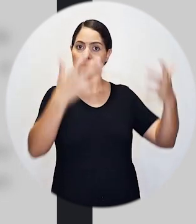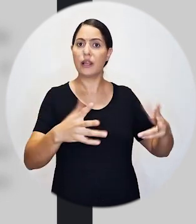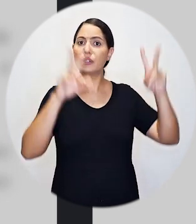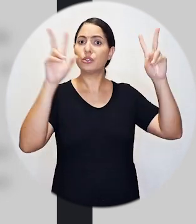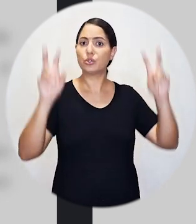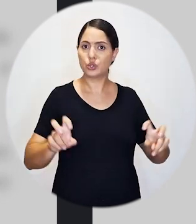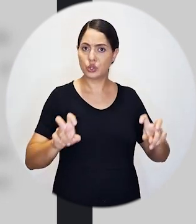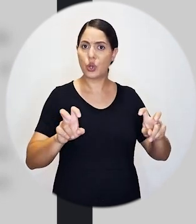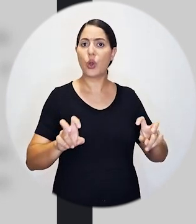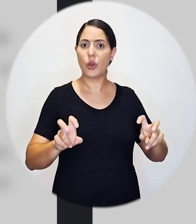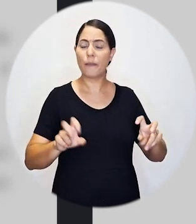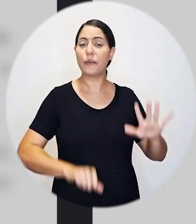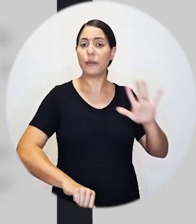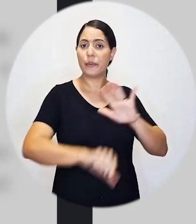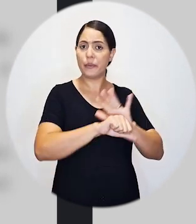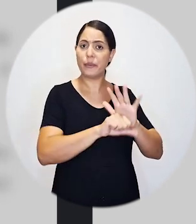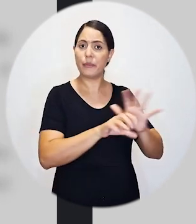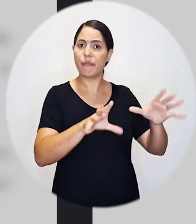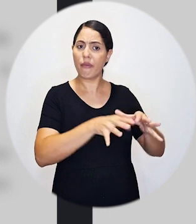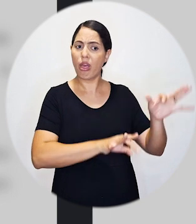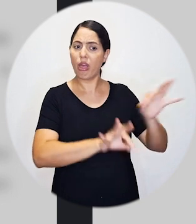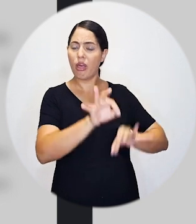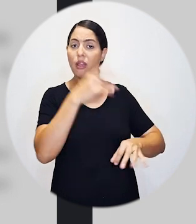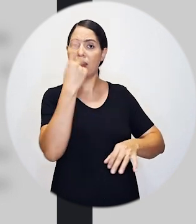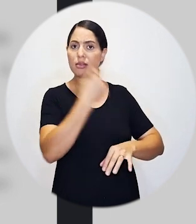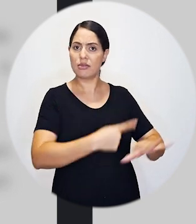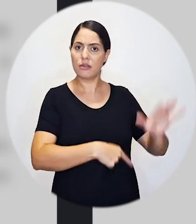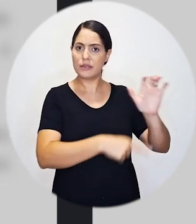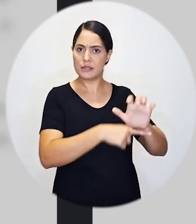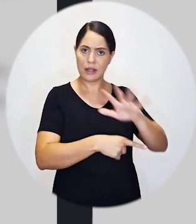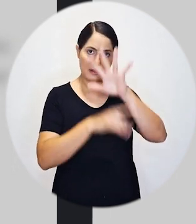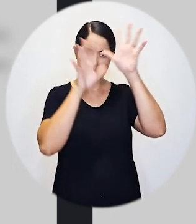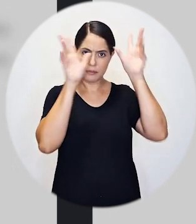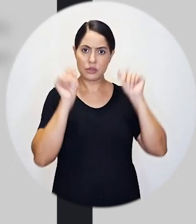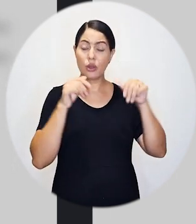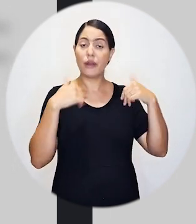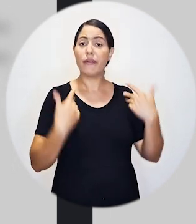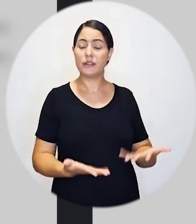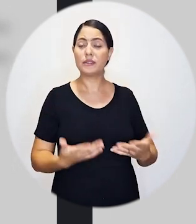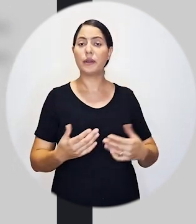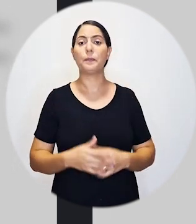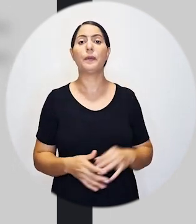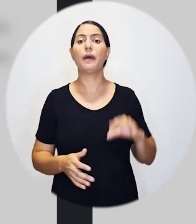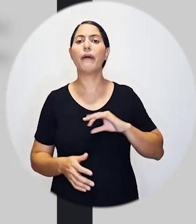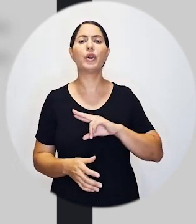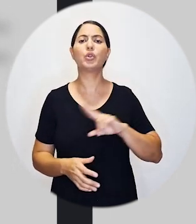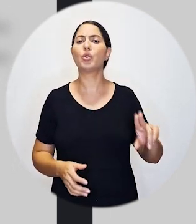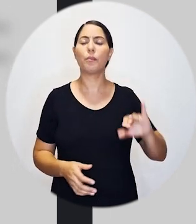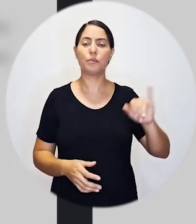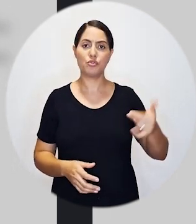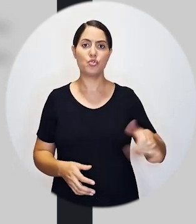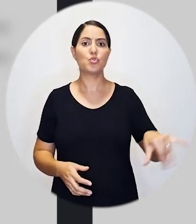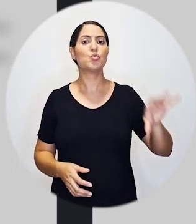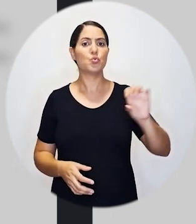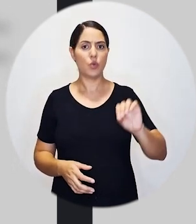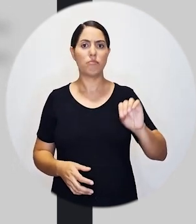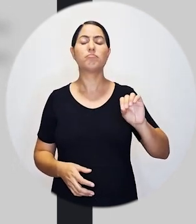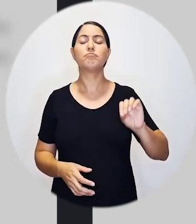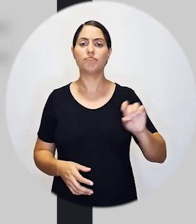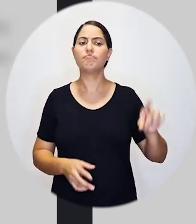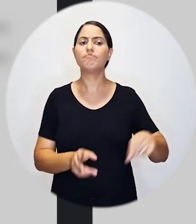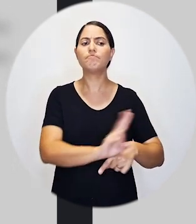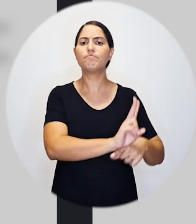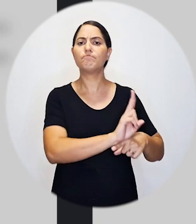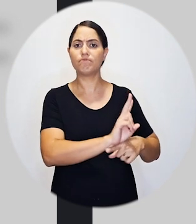para tratar de medidas de combate ao crime organizado no estado. Na ocasião, o superintendente da PF, João Paulo Garrido